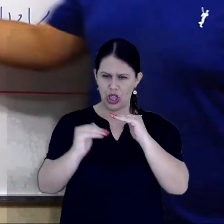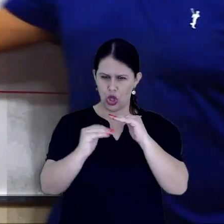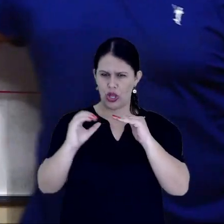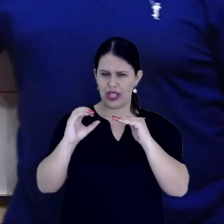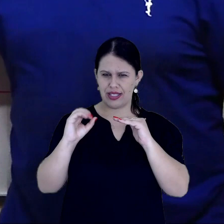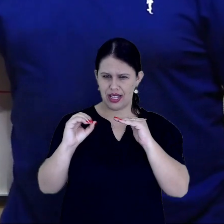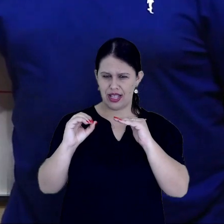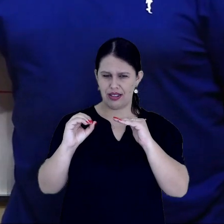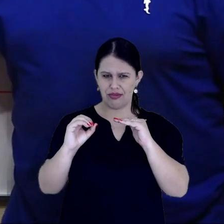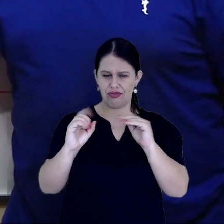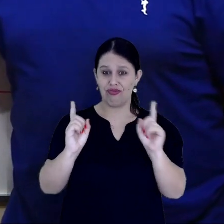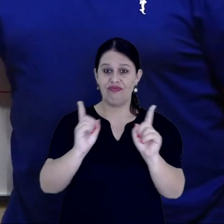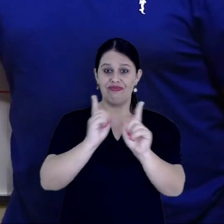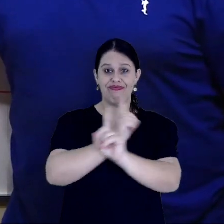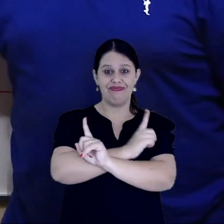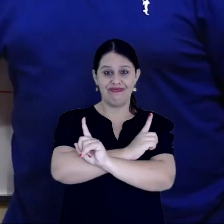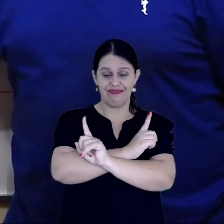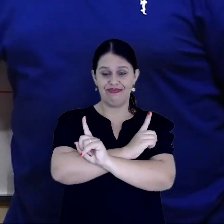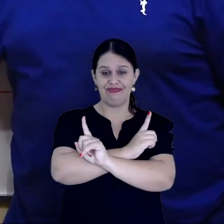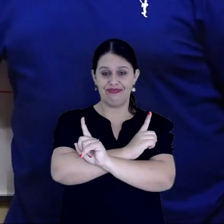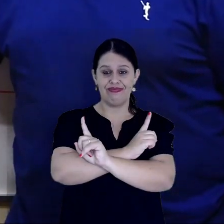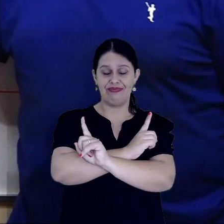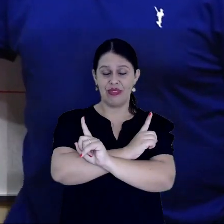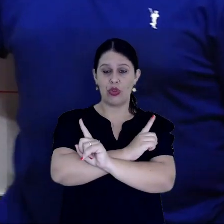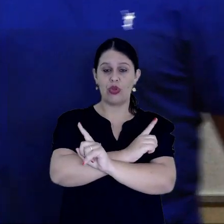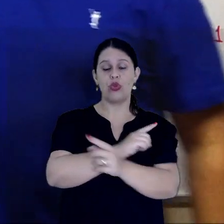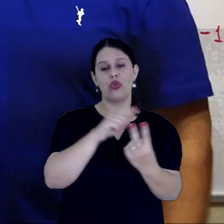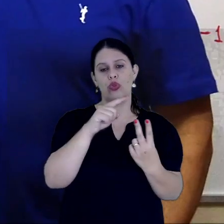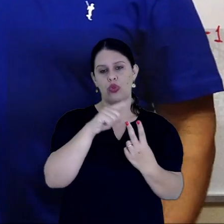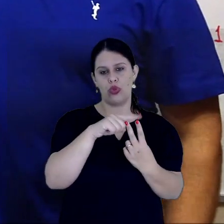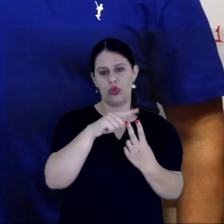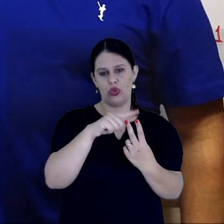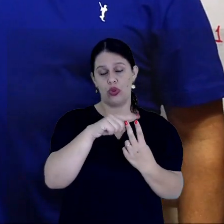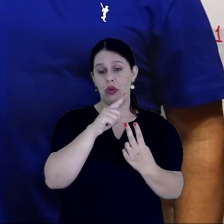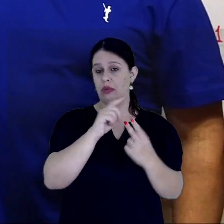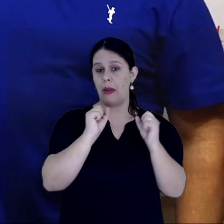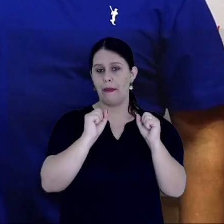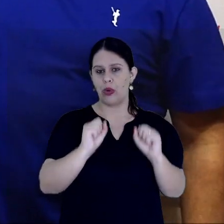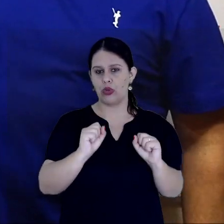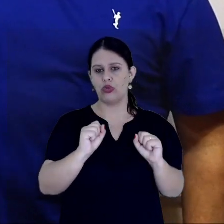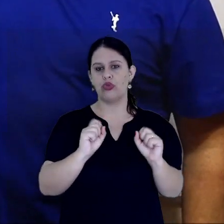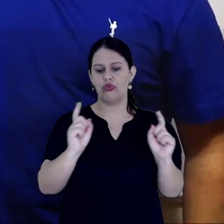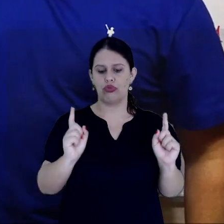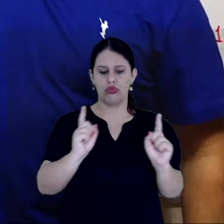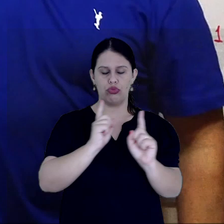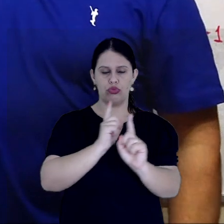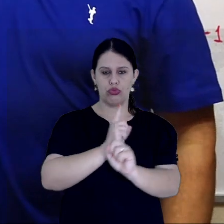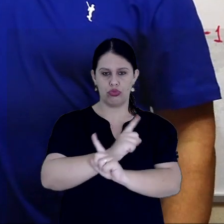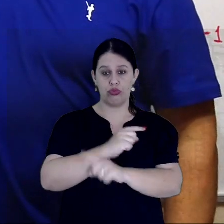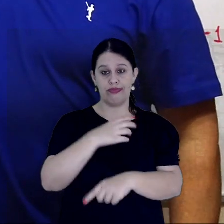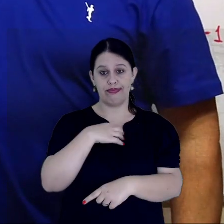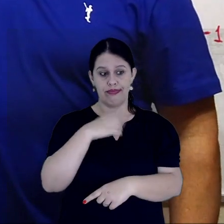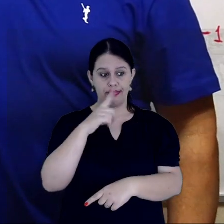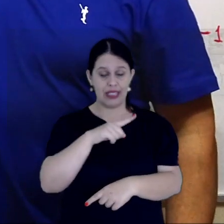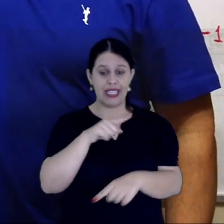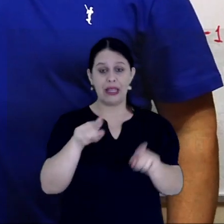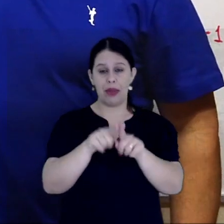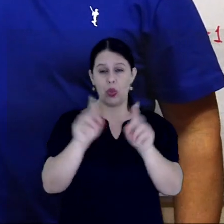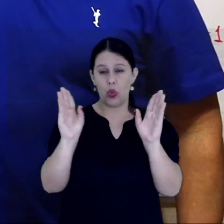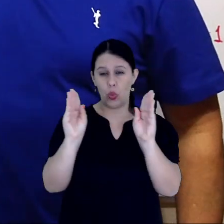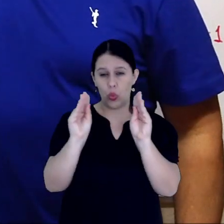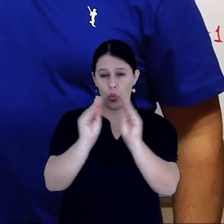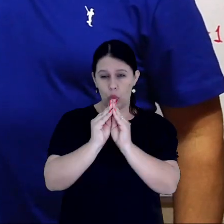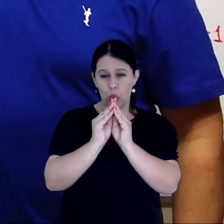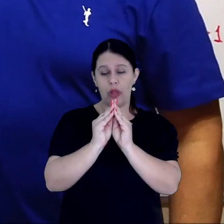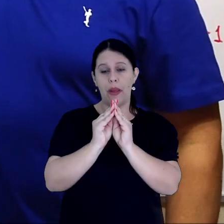0, inverte o sentido do vetor. Ele pode inverter o sentido e encolher